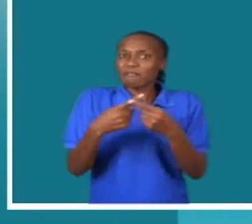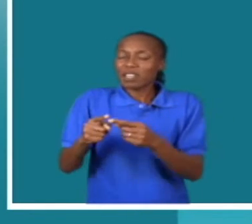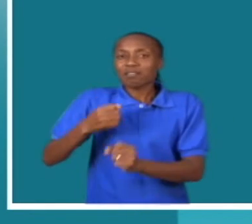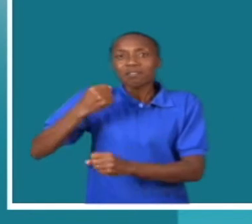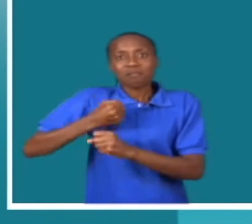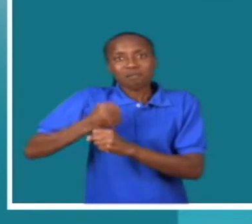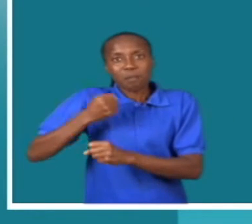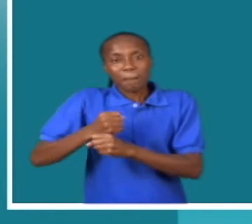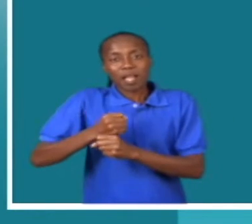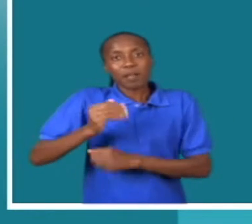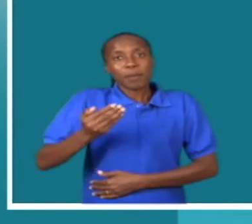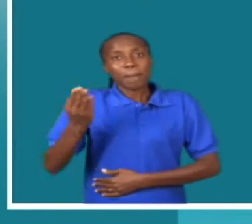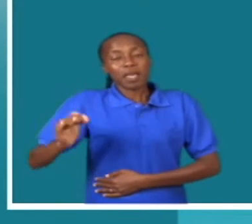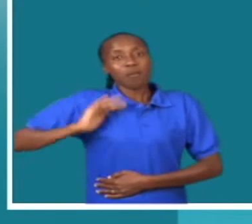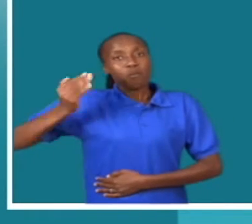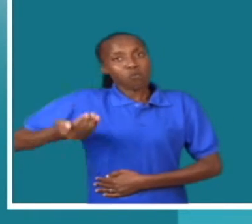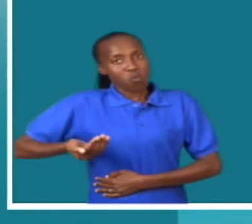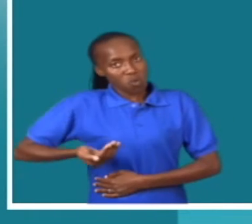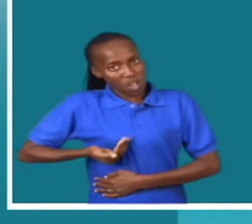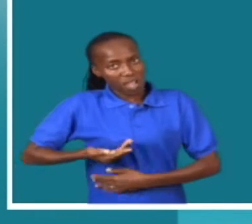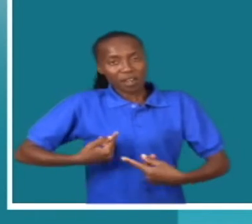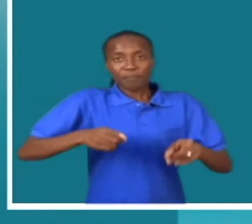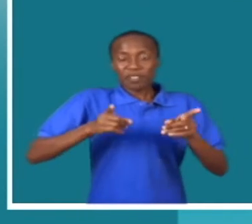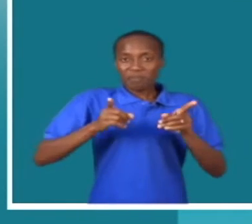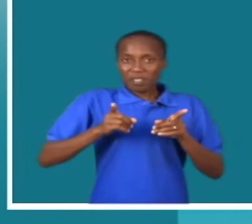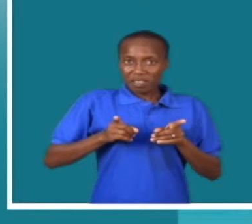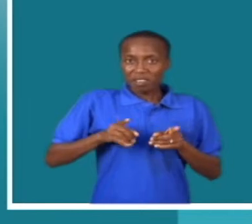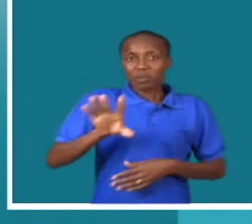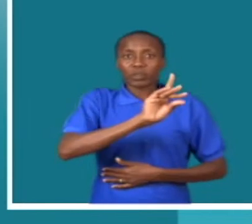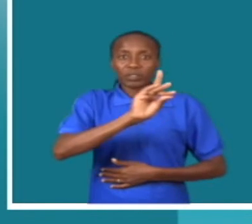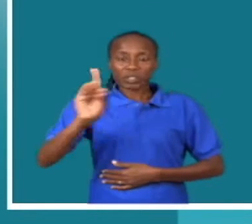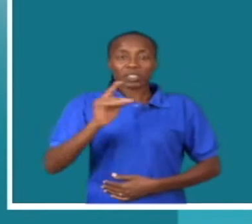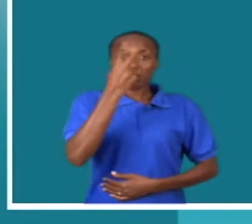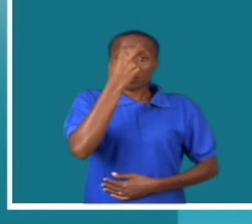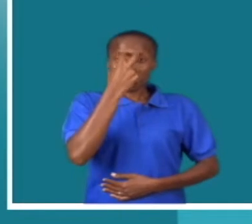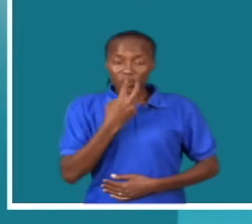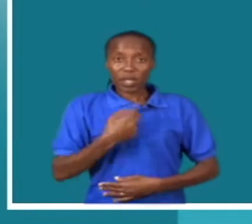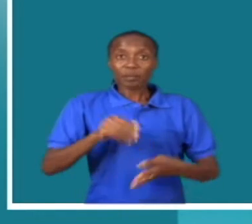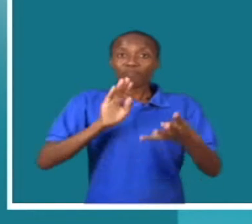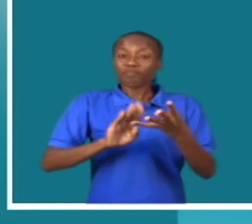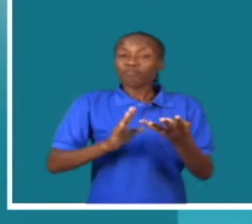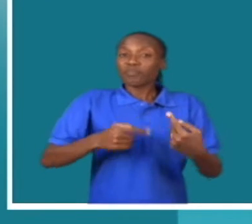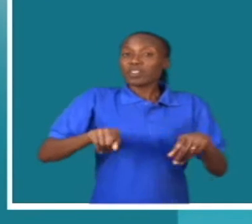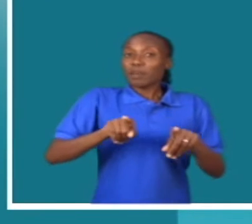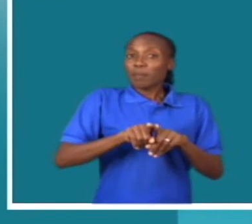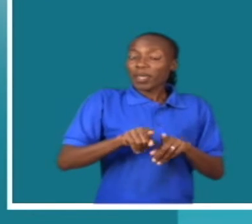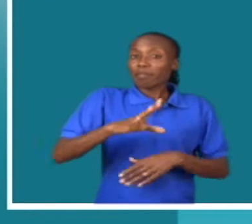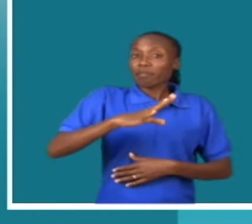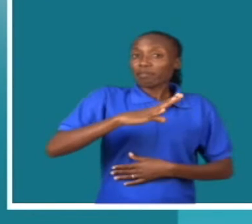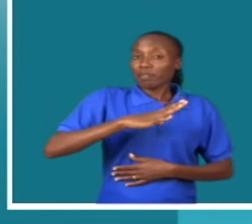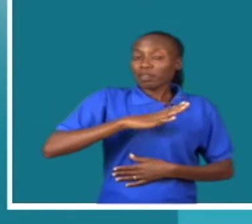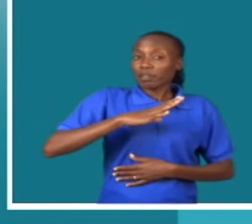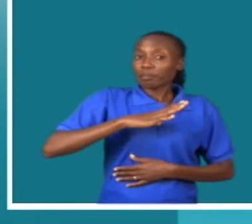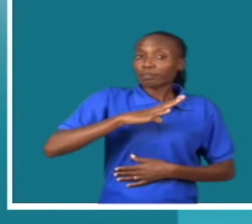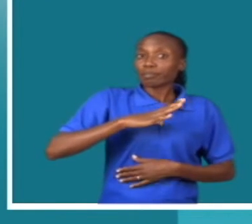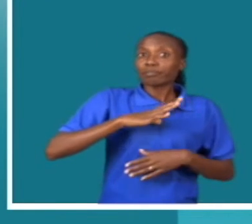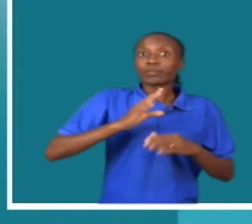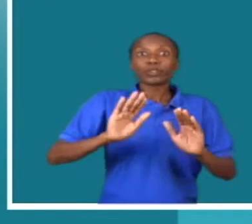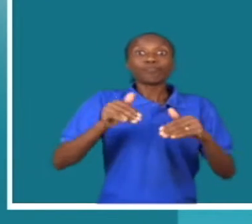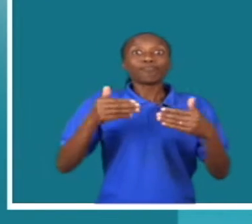artes manuais às mulheres e raparigas com deficiência visual. Teremos também